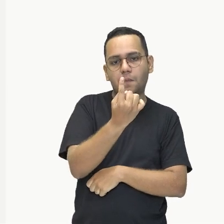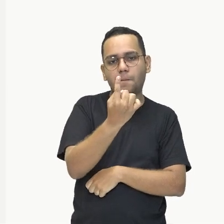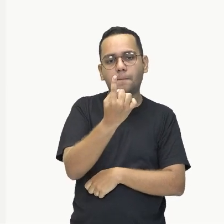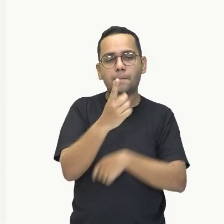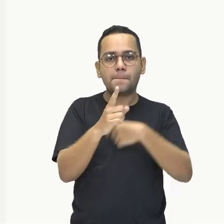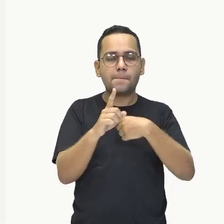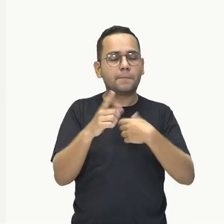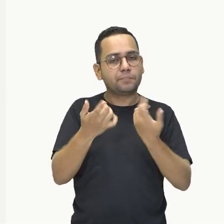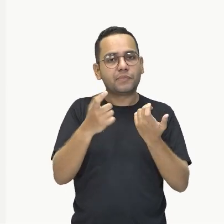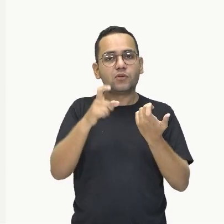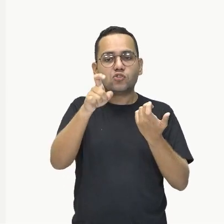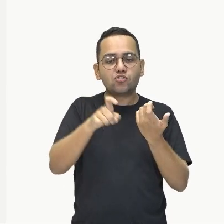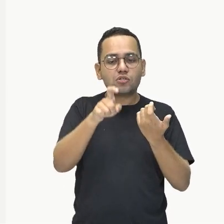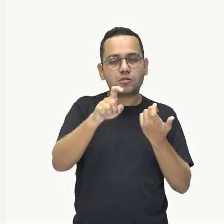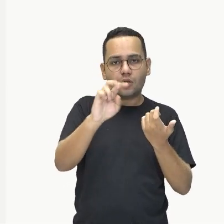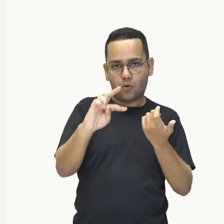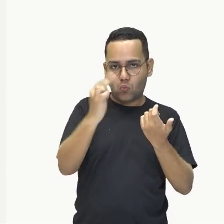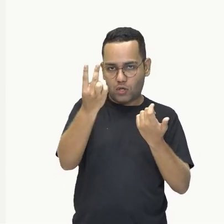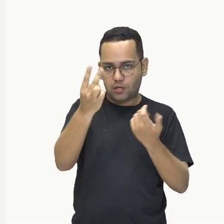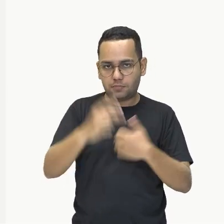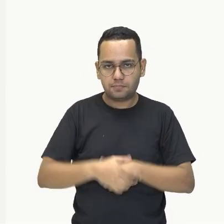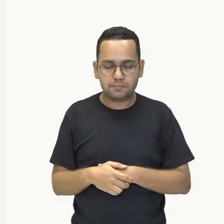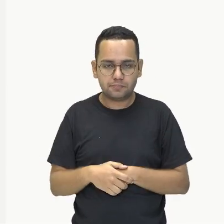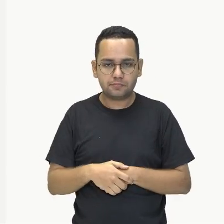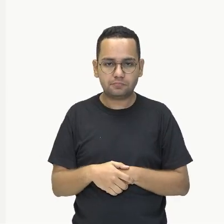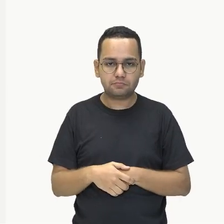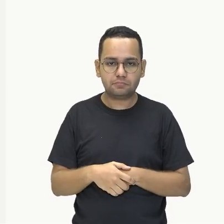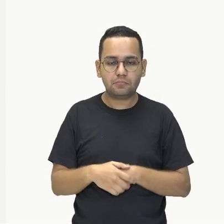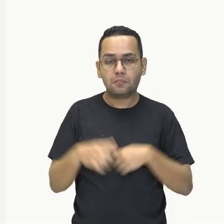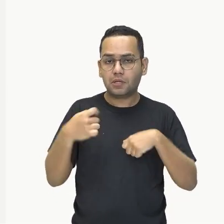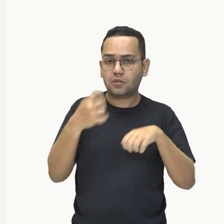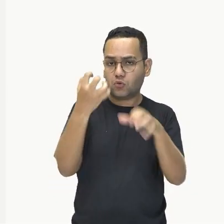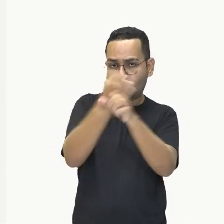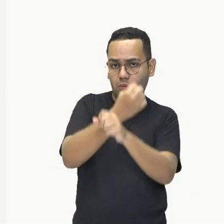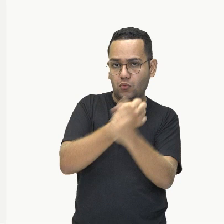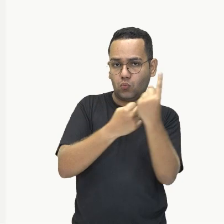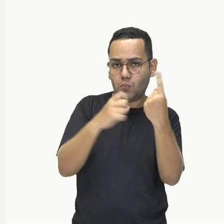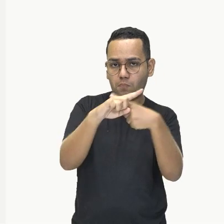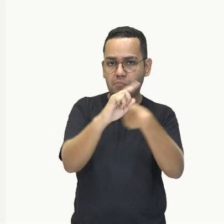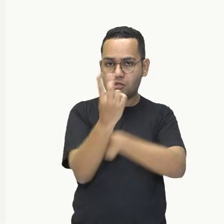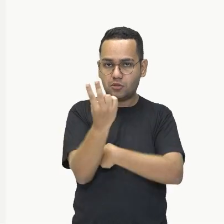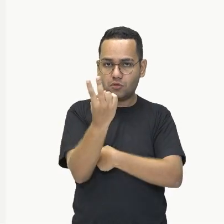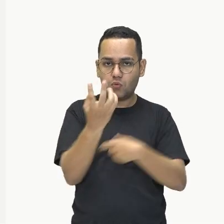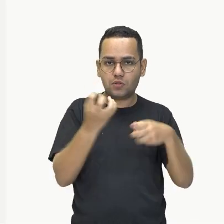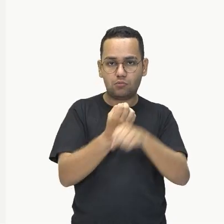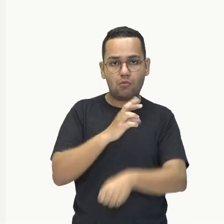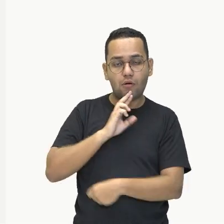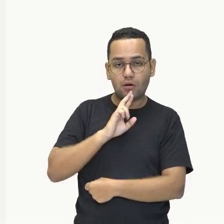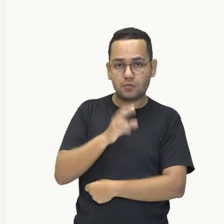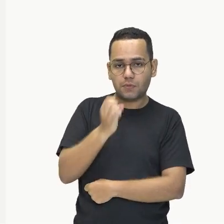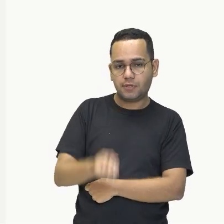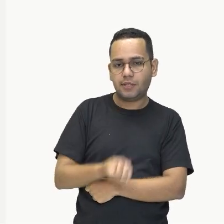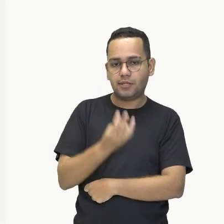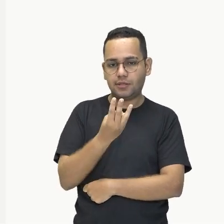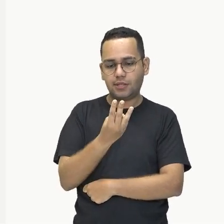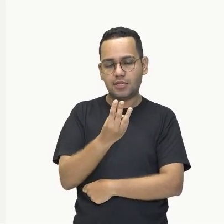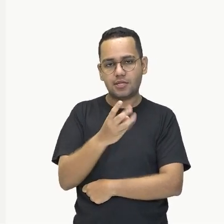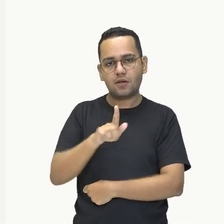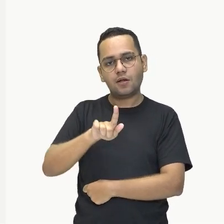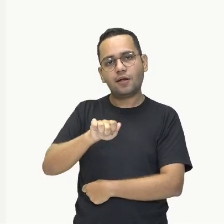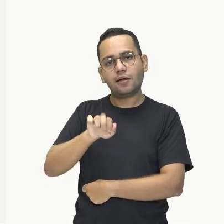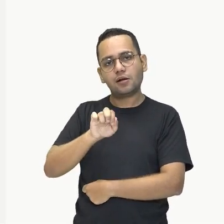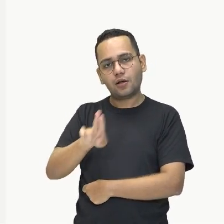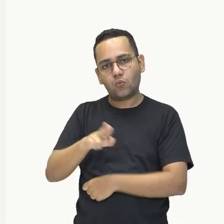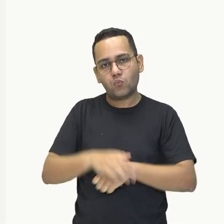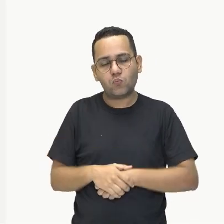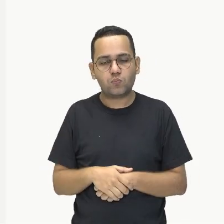né? Elevado a 2. Basta somar 1 mais 2, 3. Então, este aqui é um monômio do terceiro